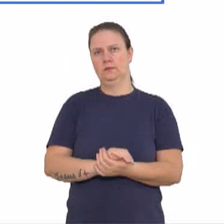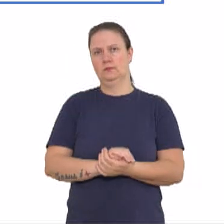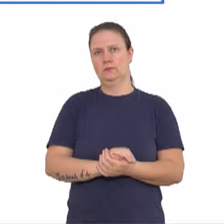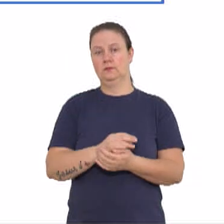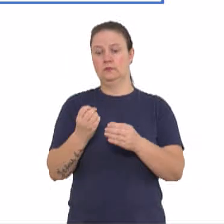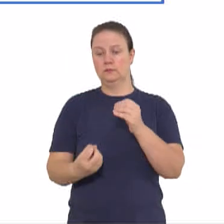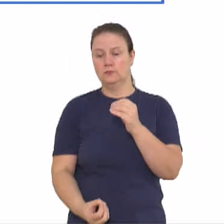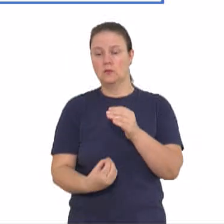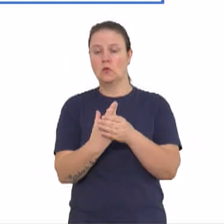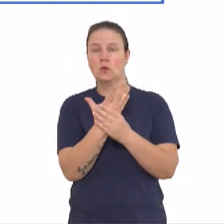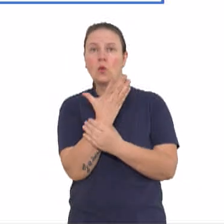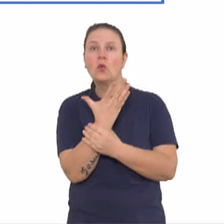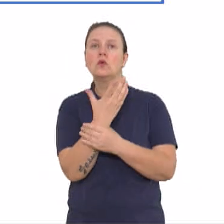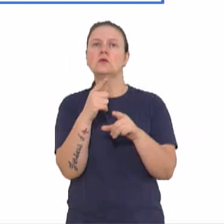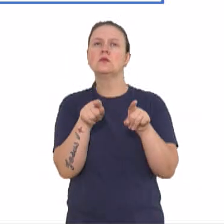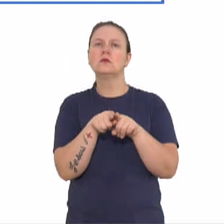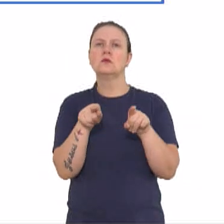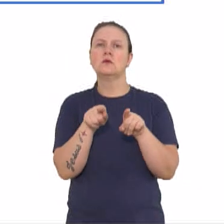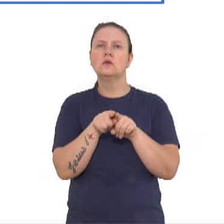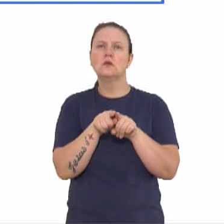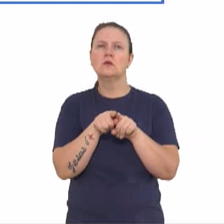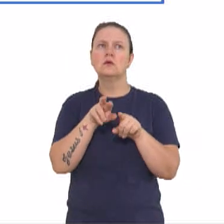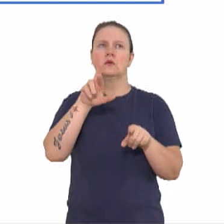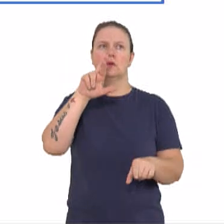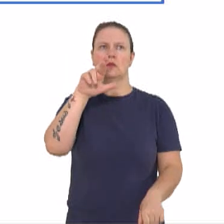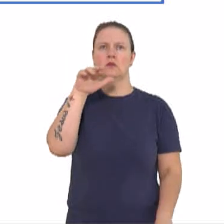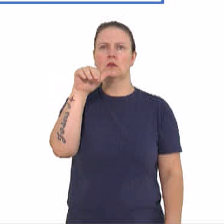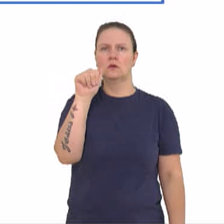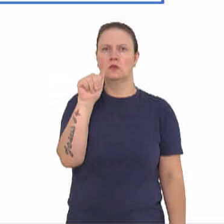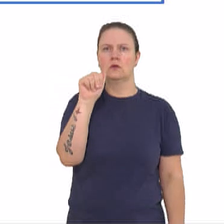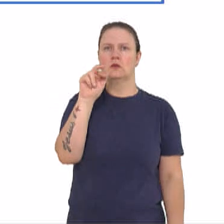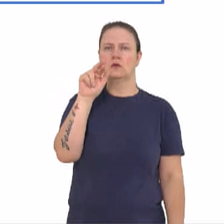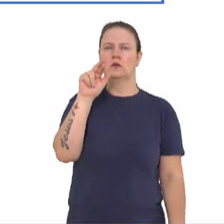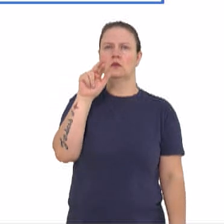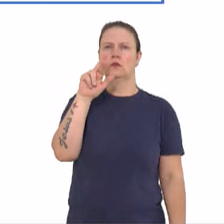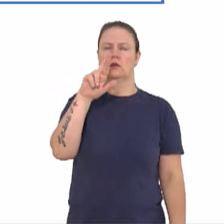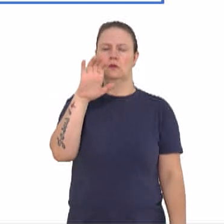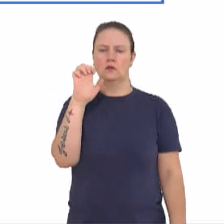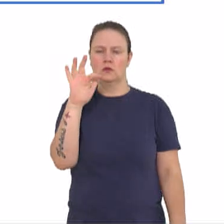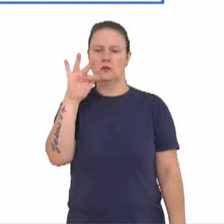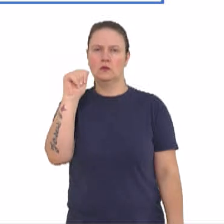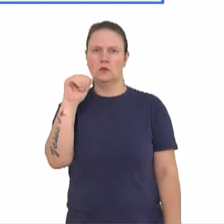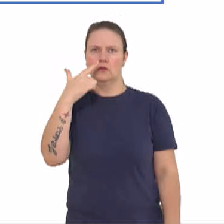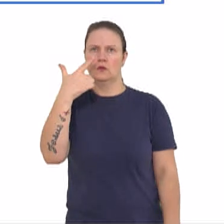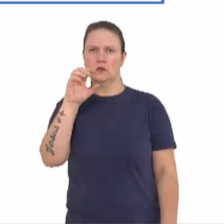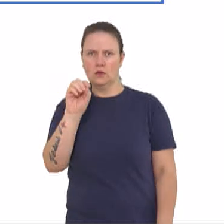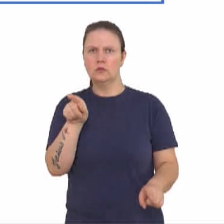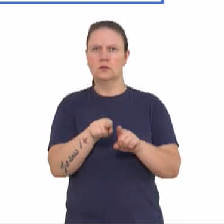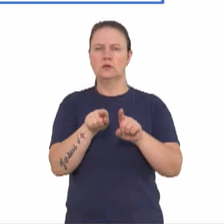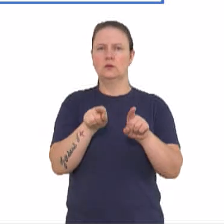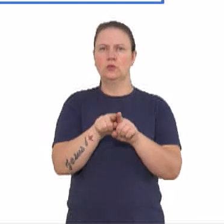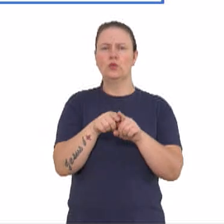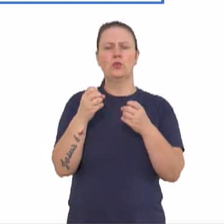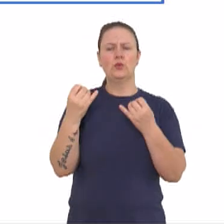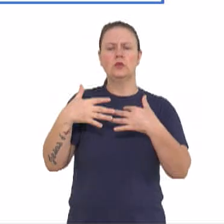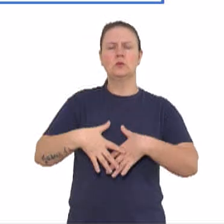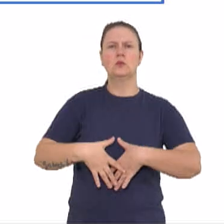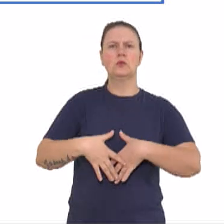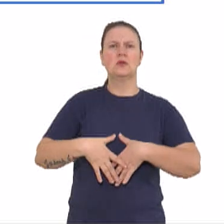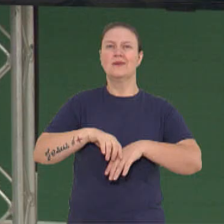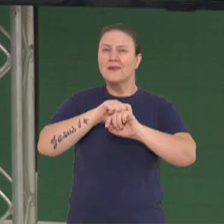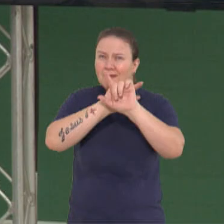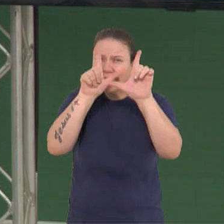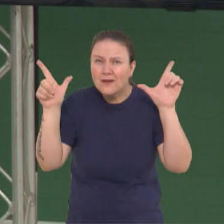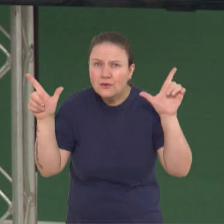originadas por rarefação e condensação. Mas nada explica com clareza.